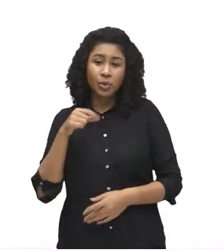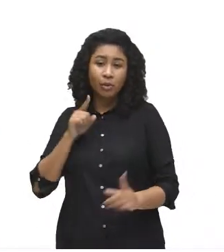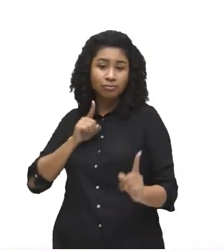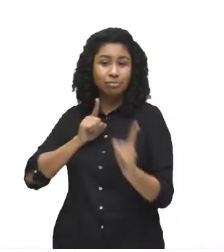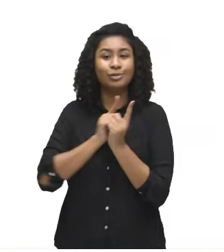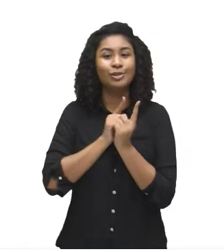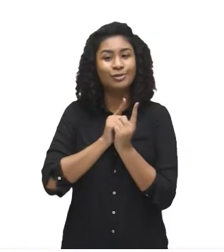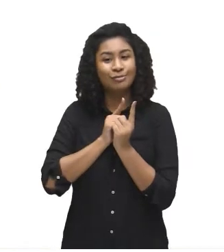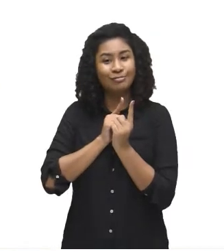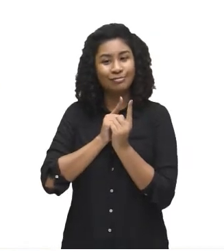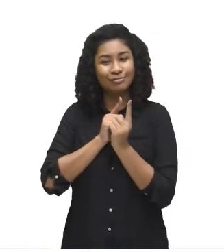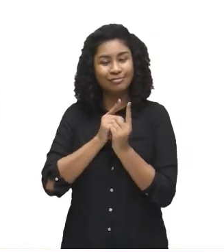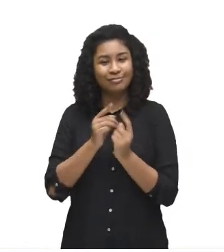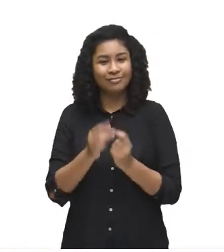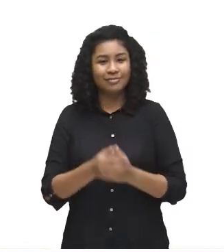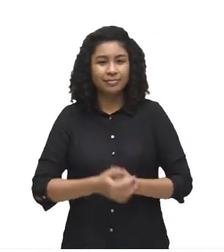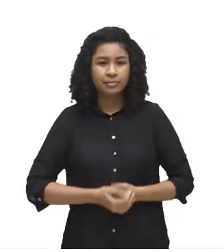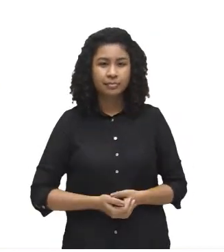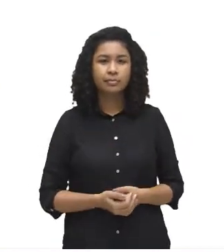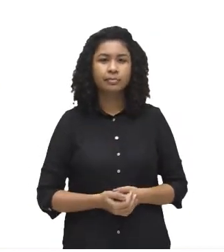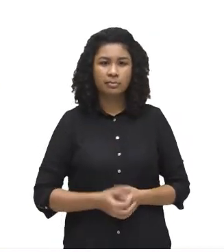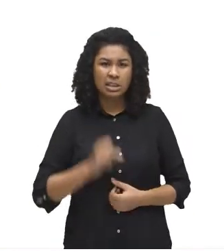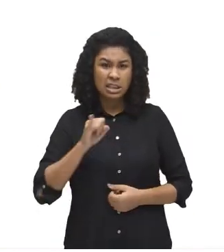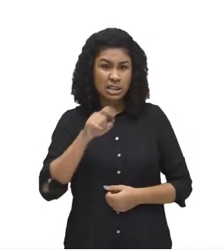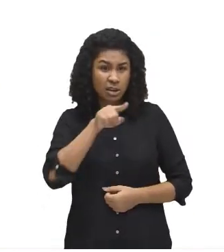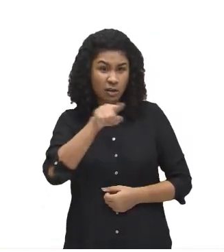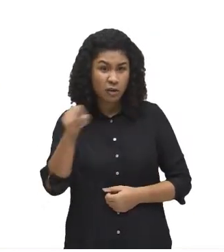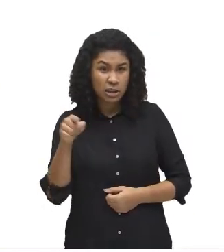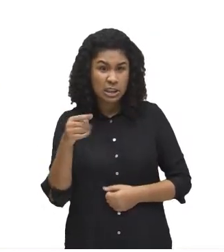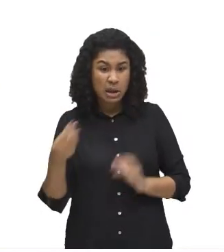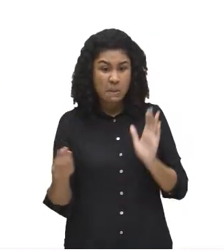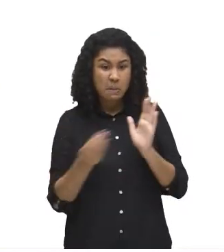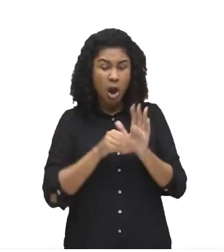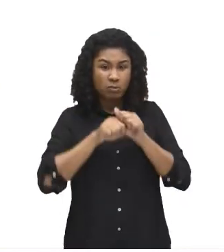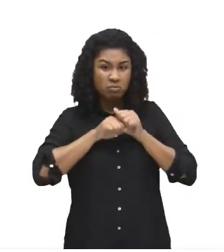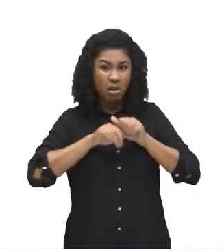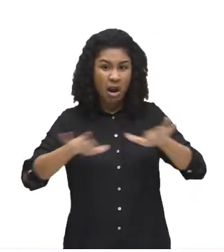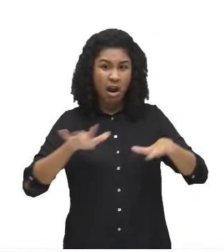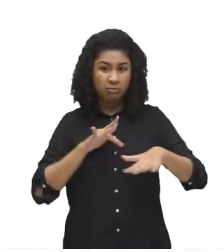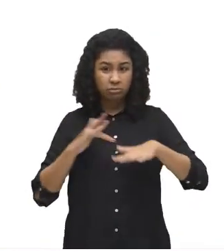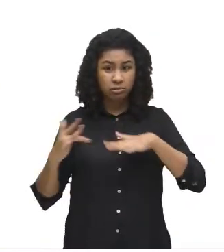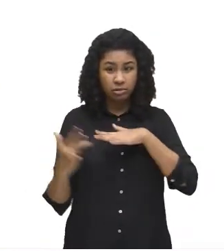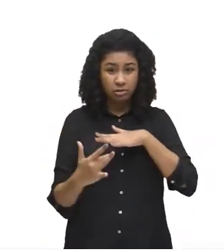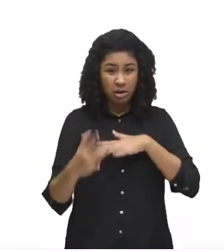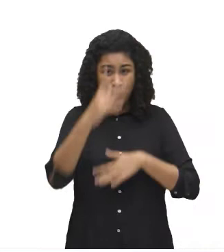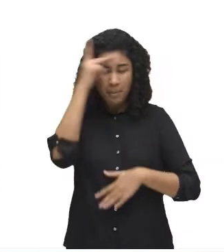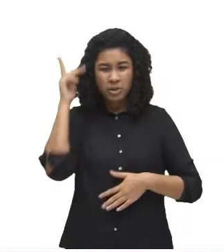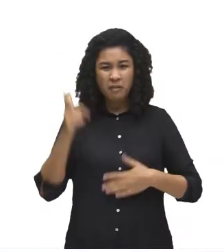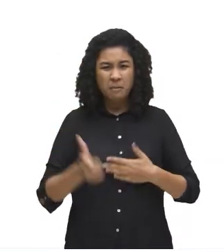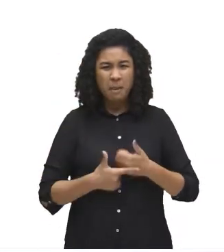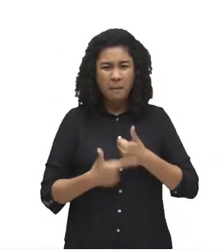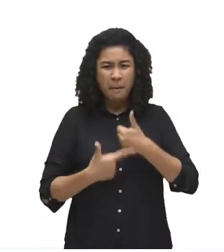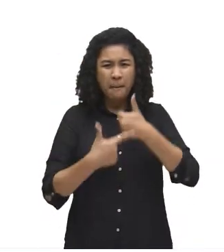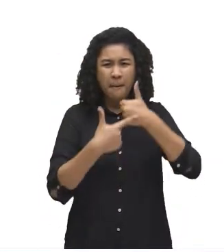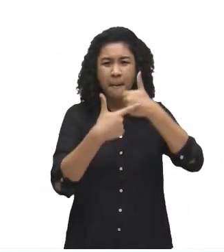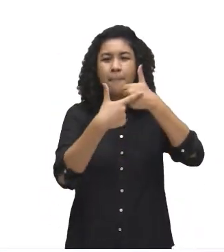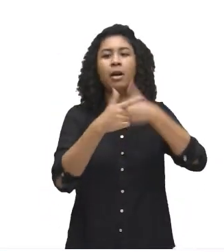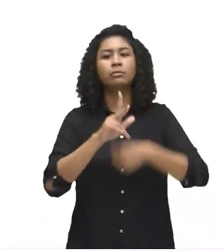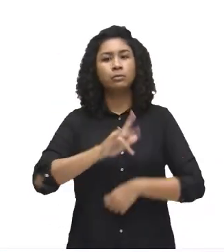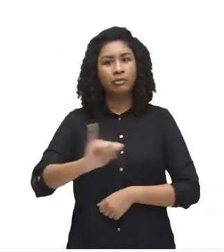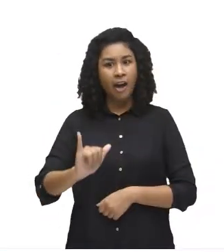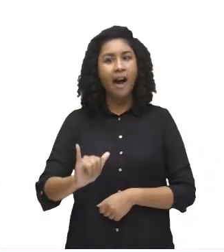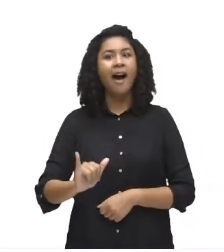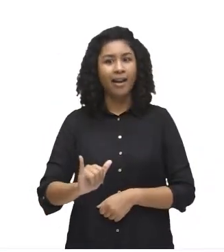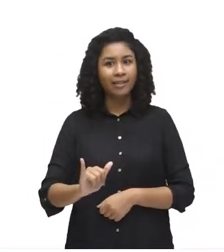gente. Você vai receber muitas curtidas, né? Se você receber ali muitas curtidas, é porque o status fez o maior